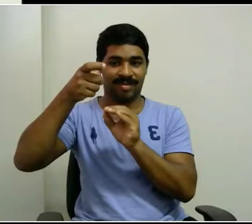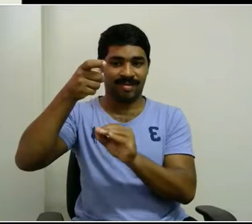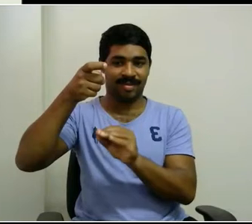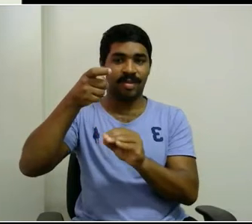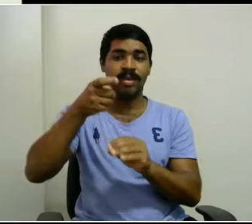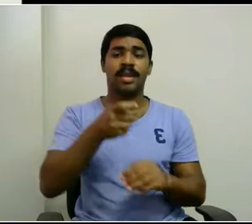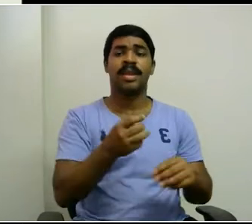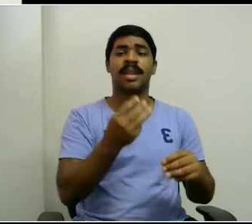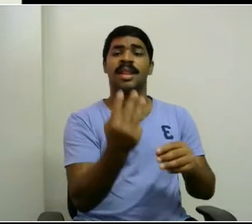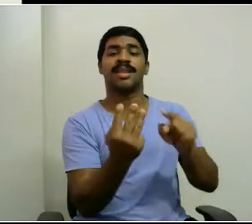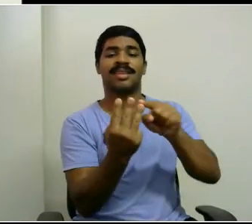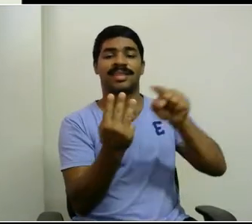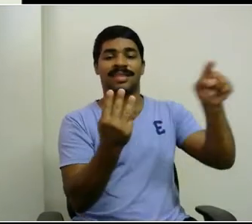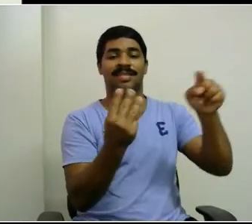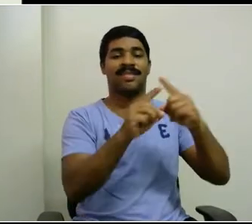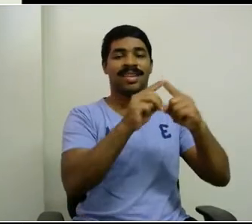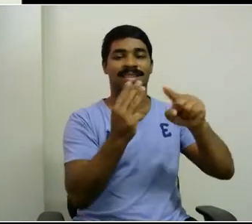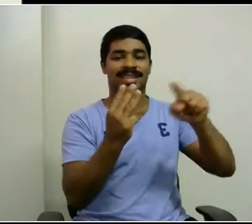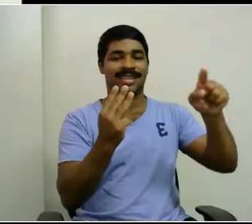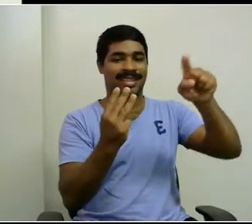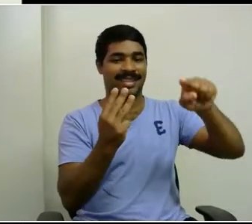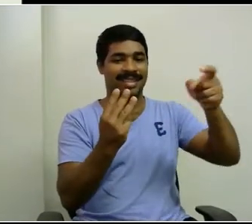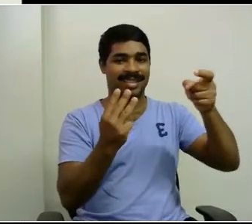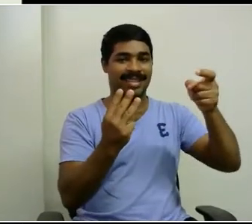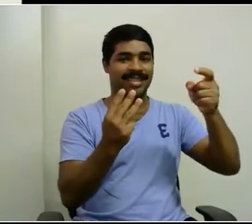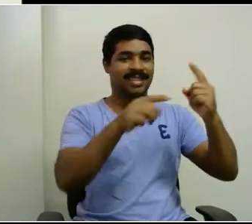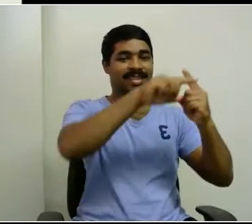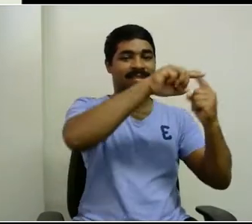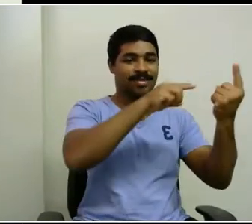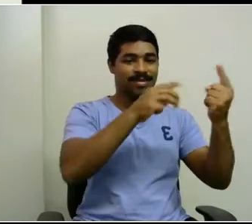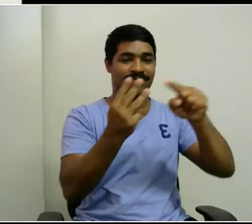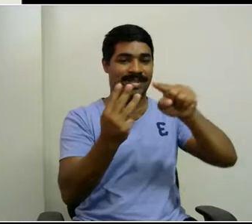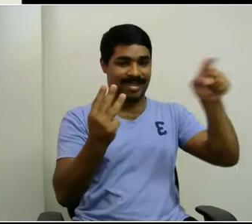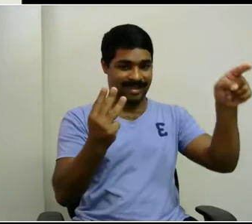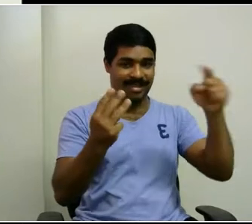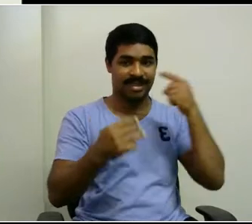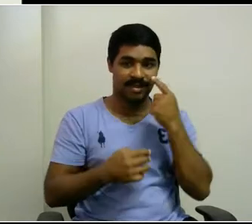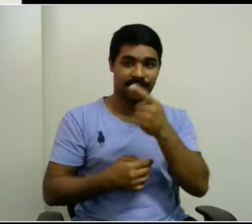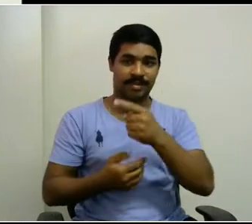Menos 3x. Menos 3 vezes 1 é menos 3.